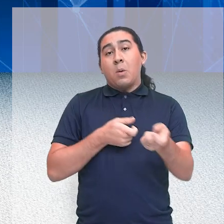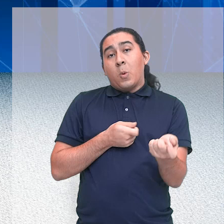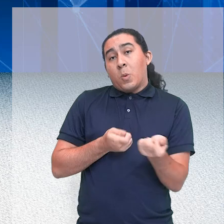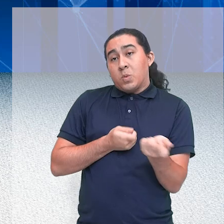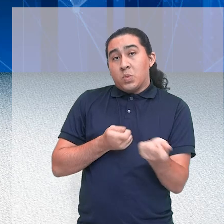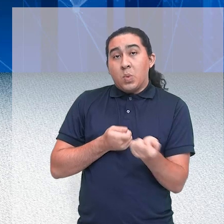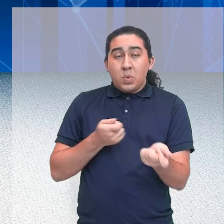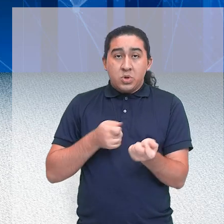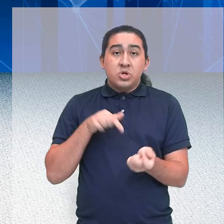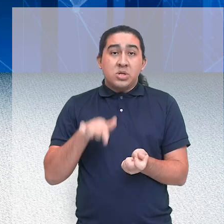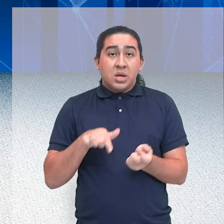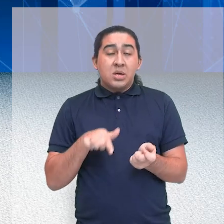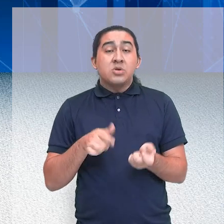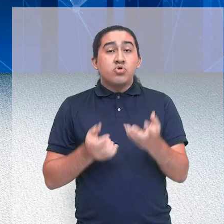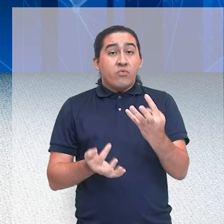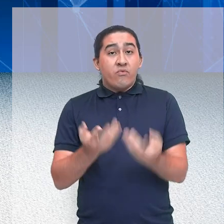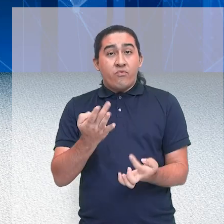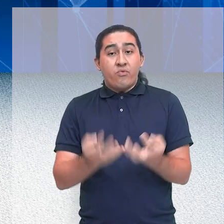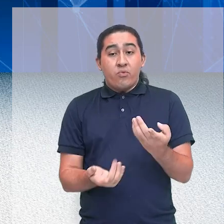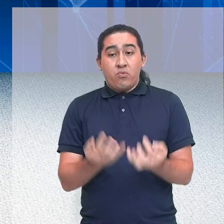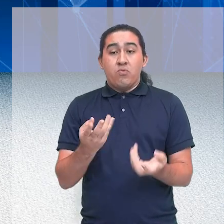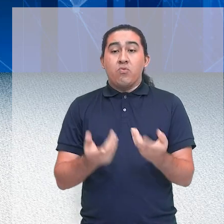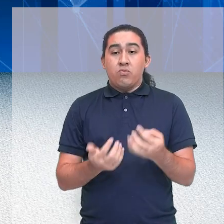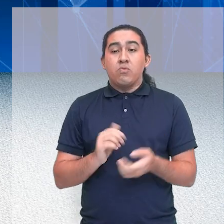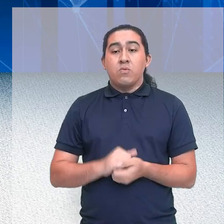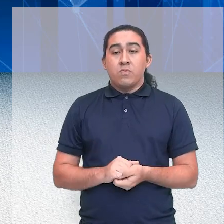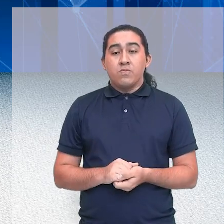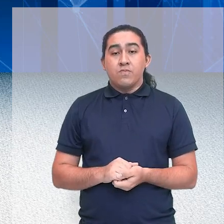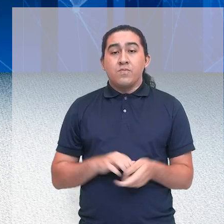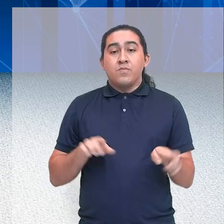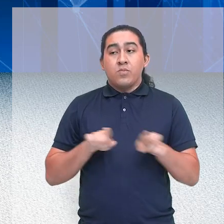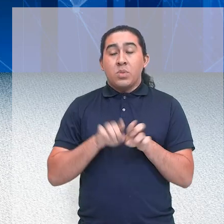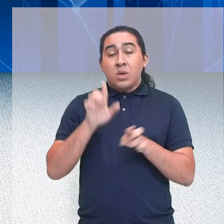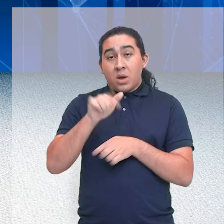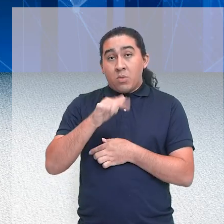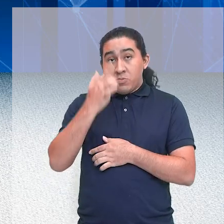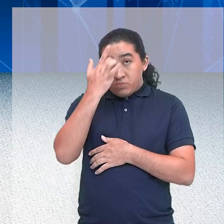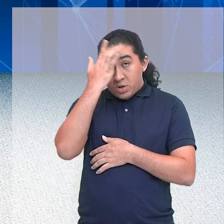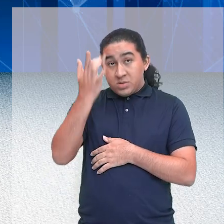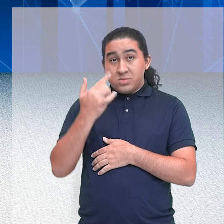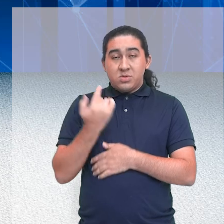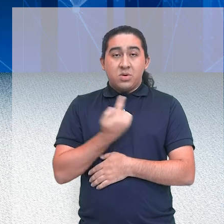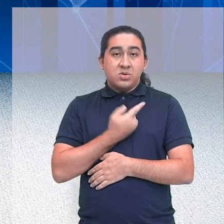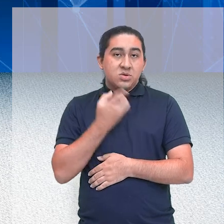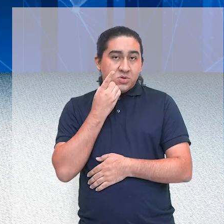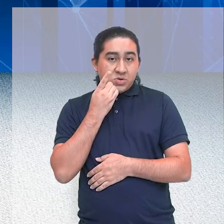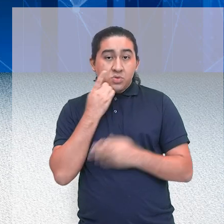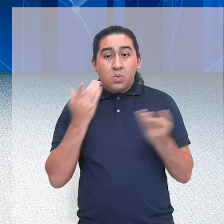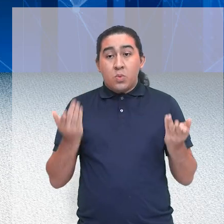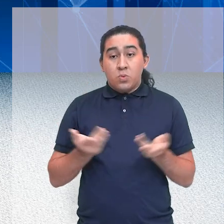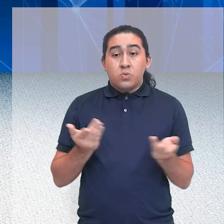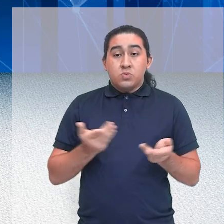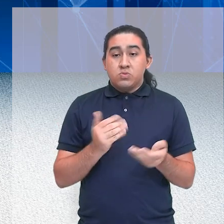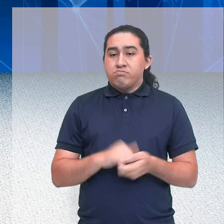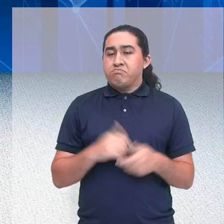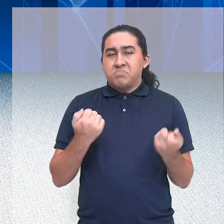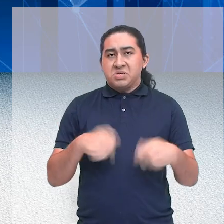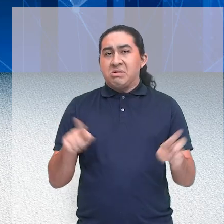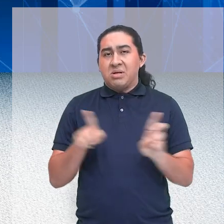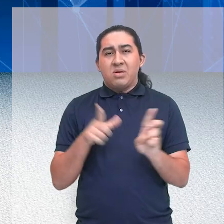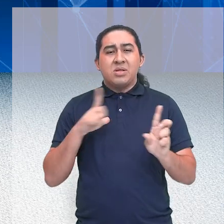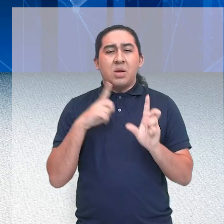manipulação desse elemento do fogo, né? E isso trouxe o que? Facilidade para o nosso dia a dia. Hoje a gente não precisa mais